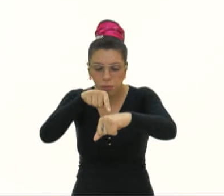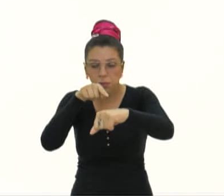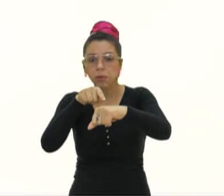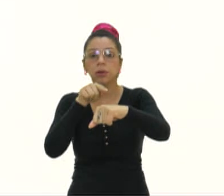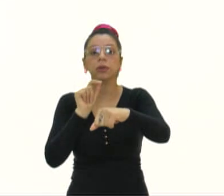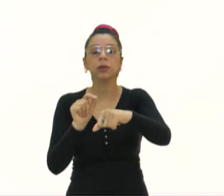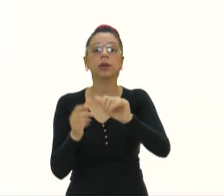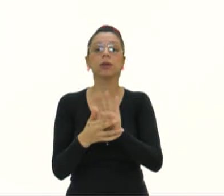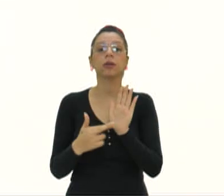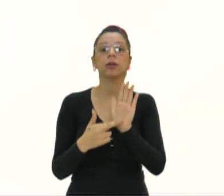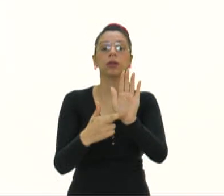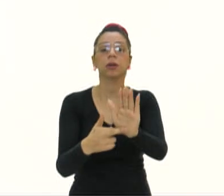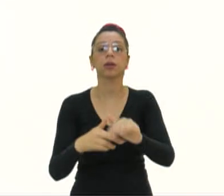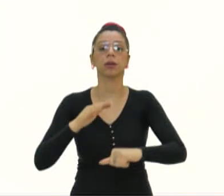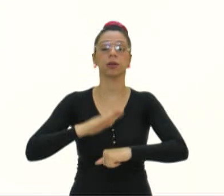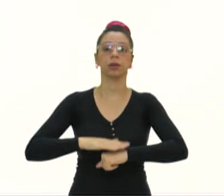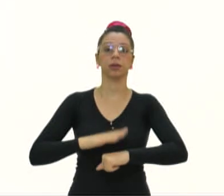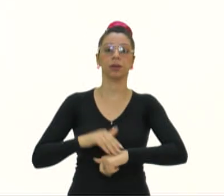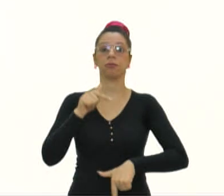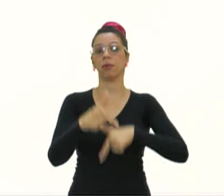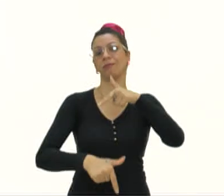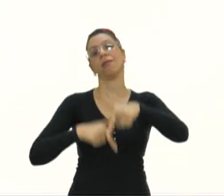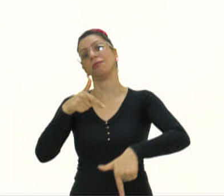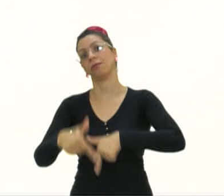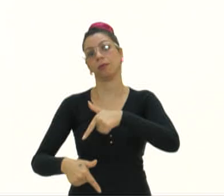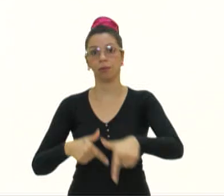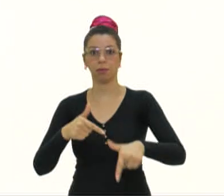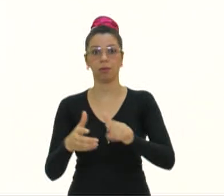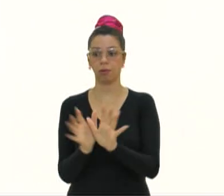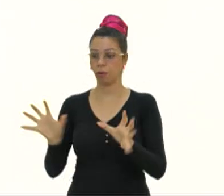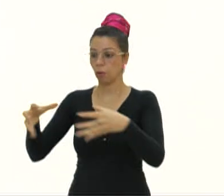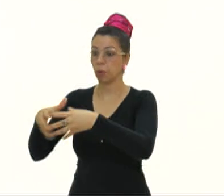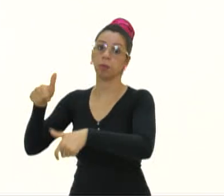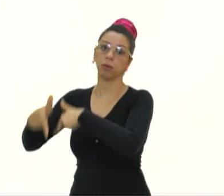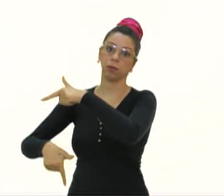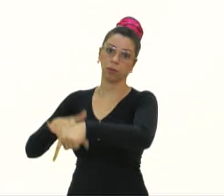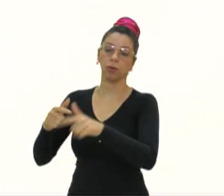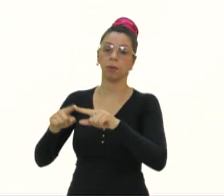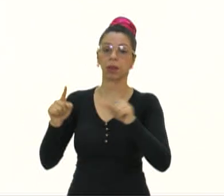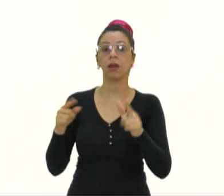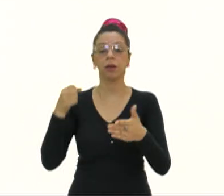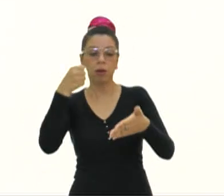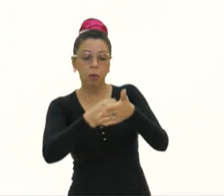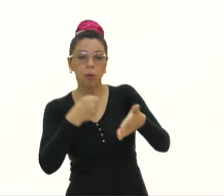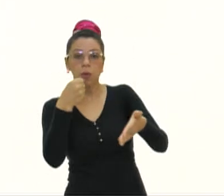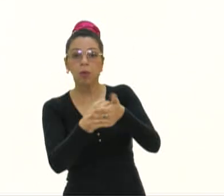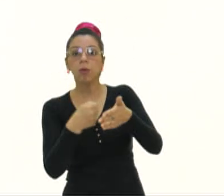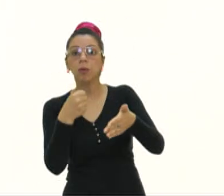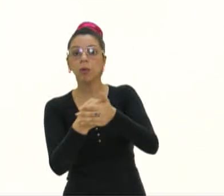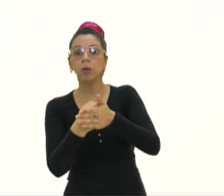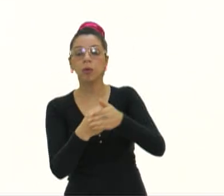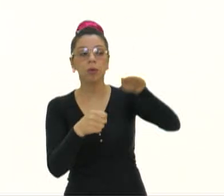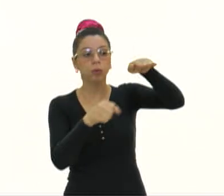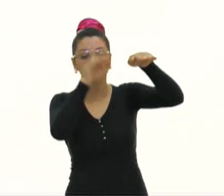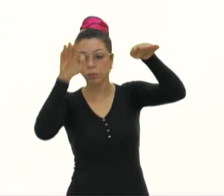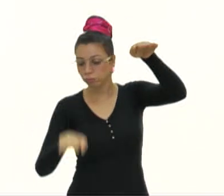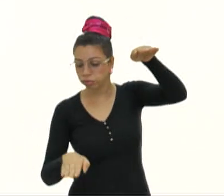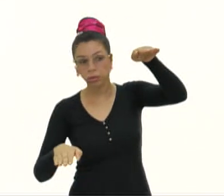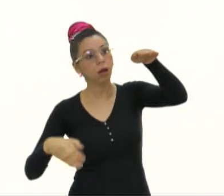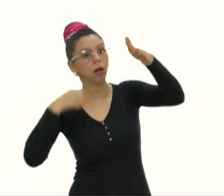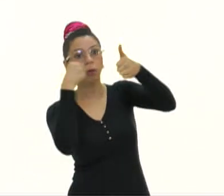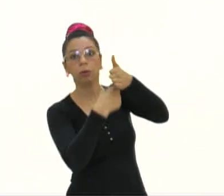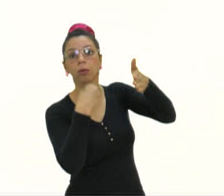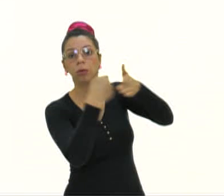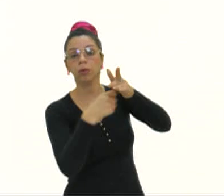de se identificar com a própria classe trabalhadora. A luta entre classes sociais, ela acaba se diluindo,